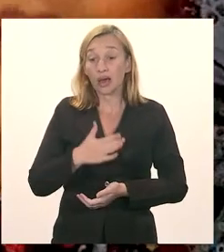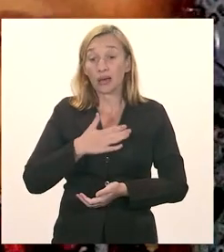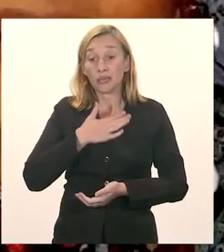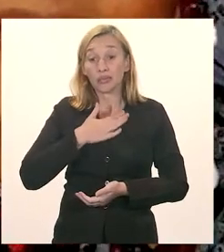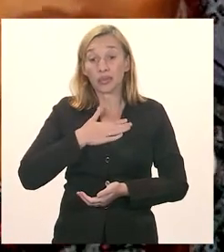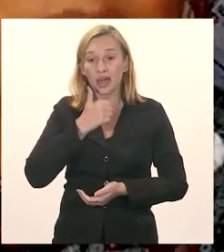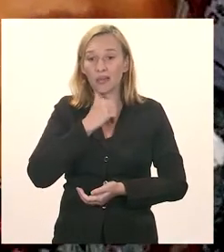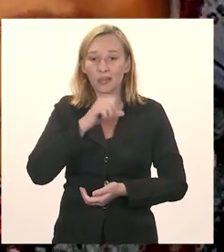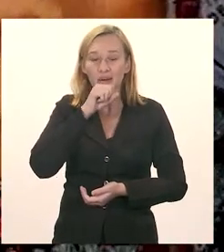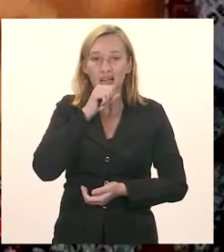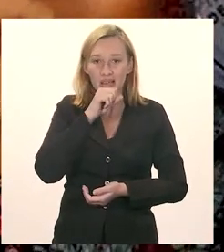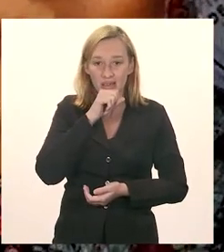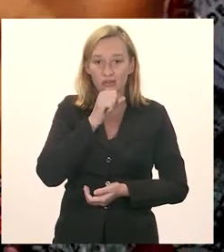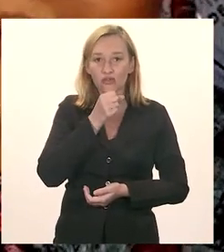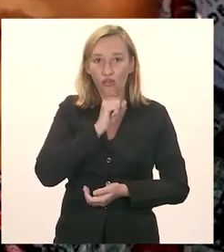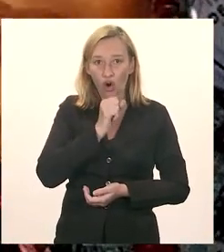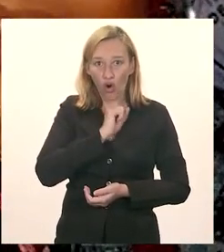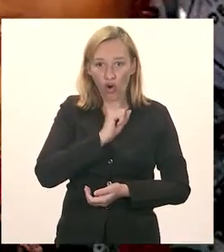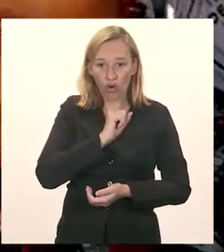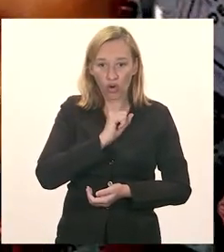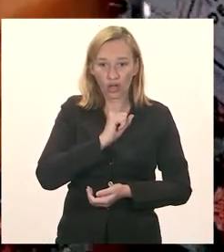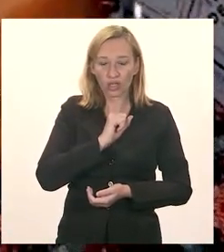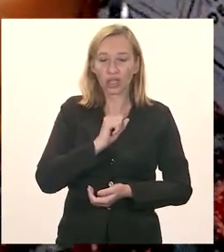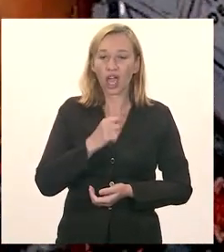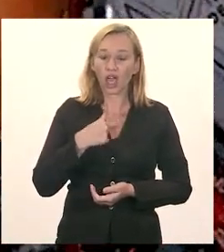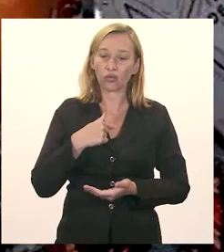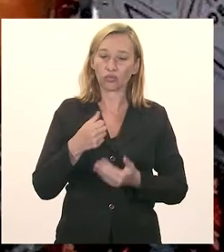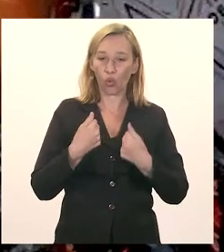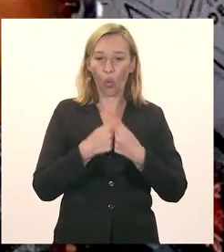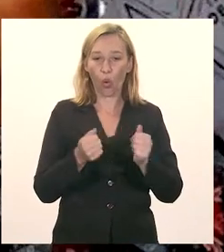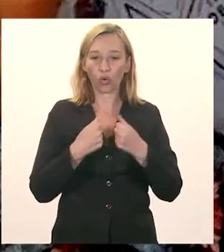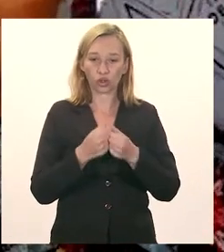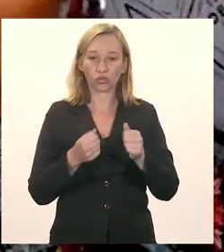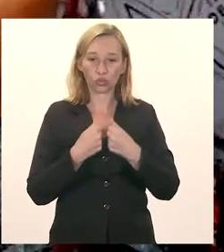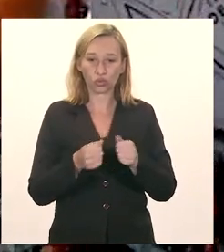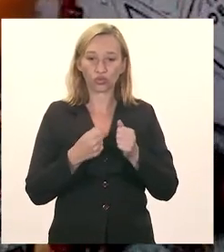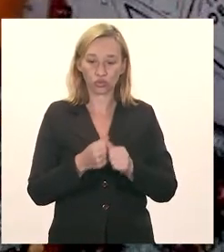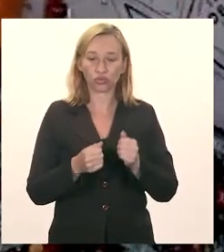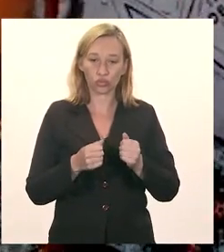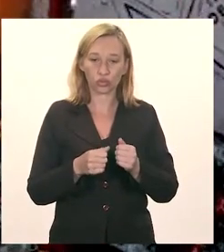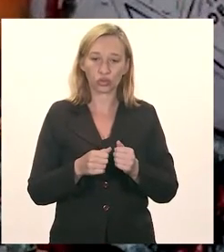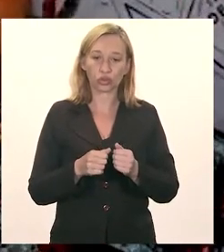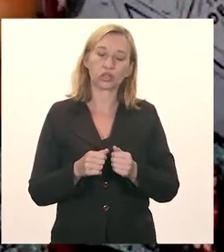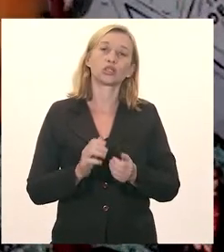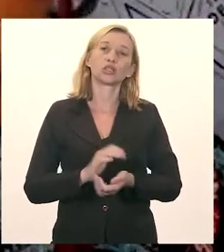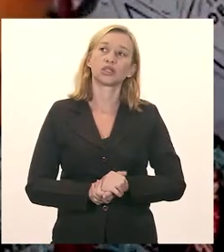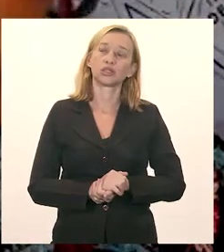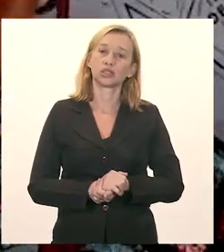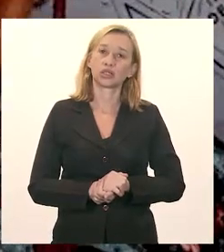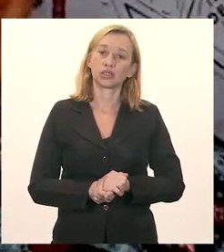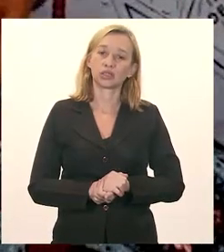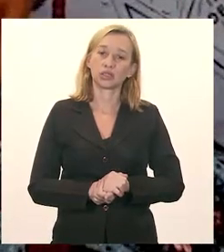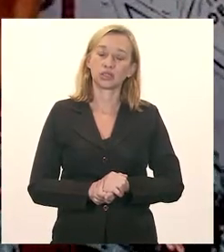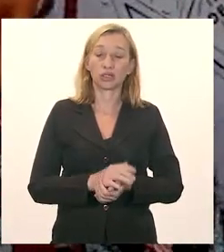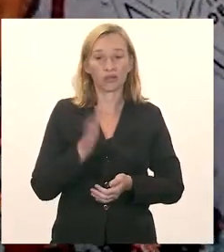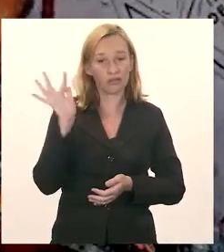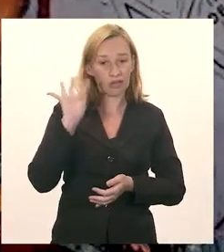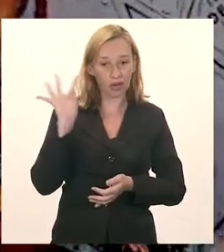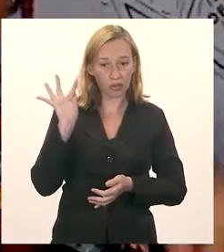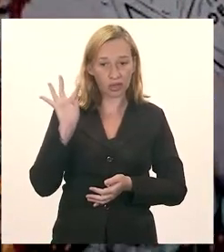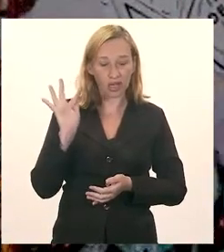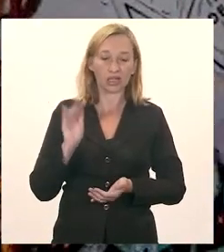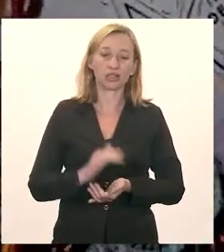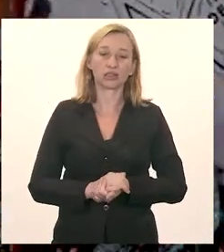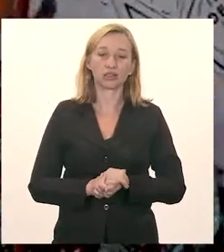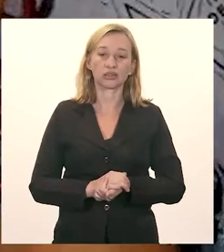sobre minha mãe, né? Sobre minha mãe e minha avó. E aí eu estava no ônibus, pegava a condução para ir saindo da